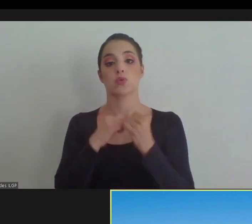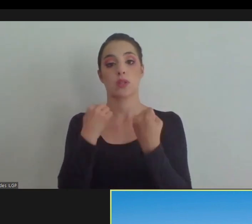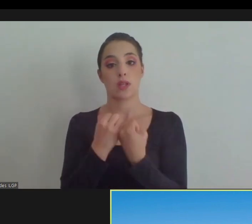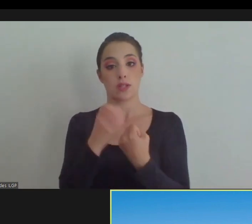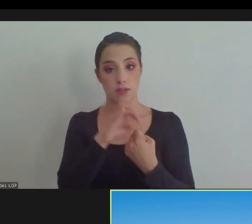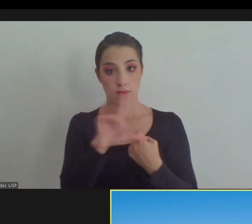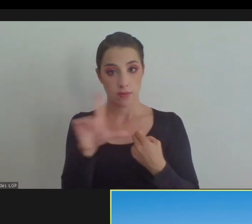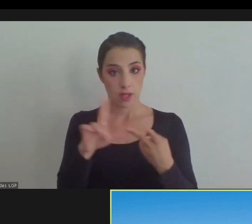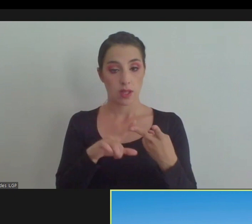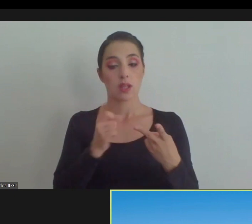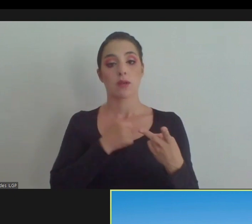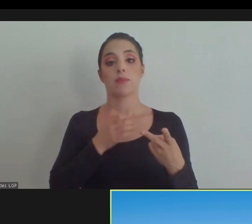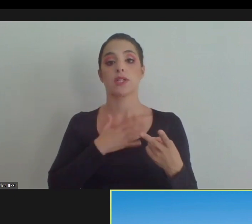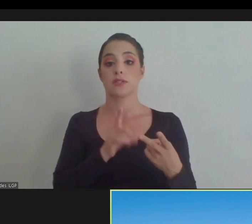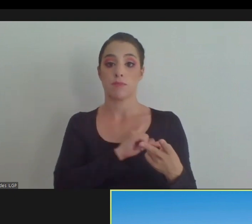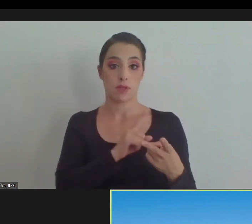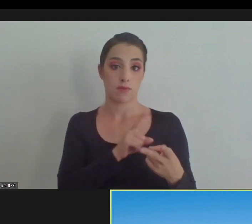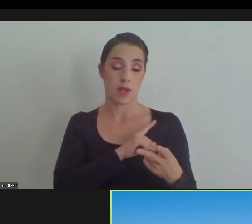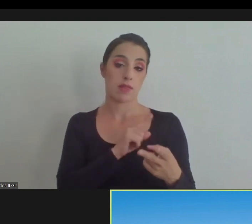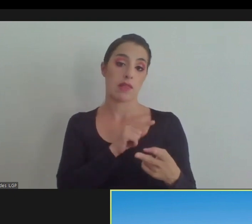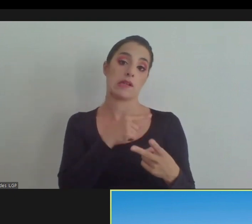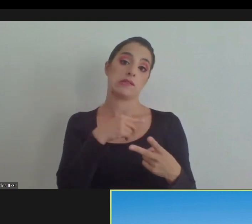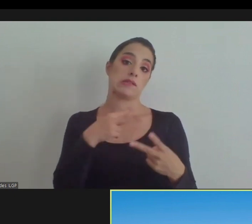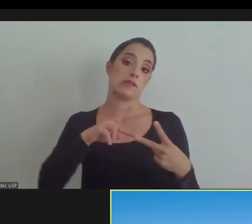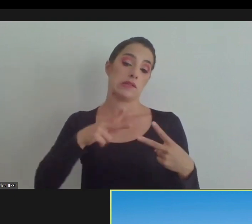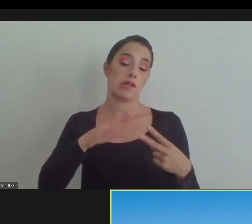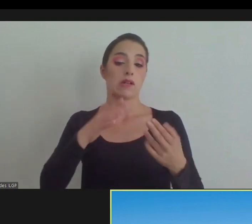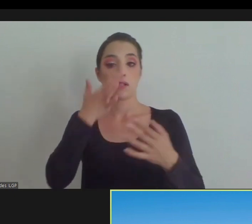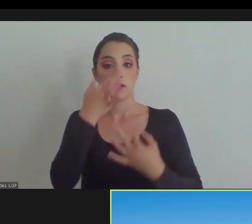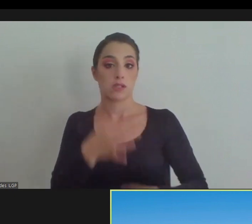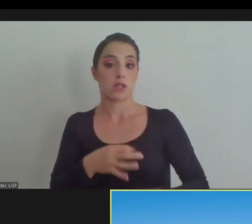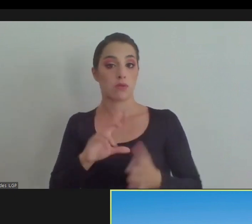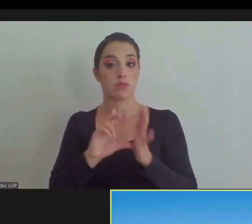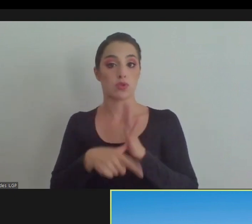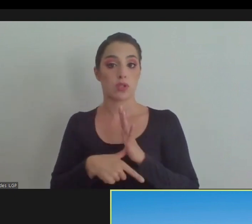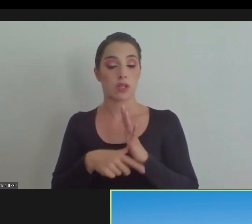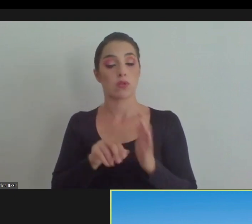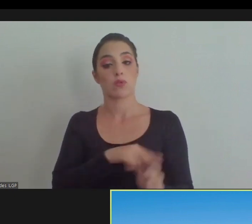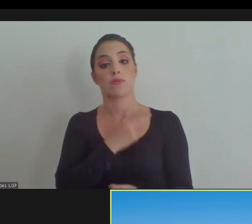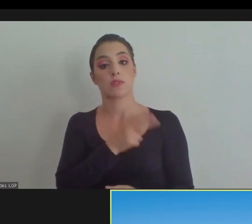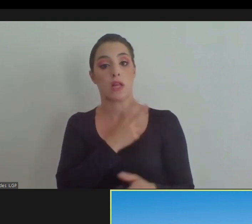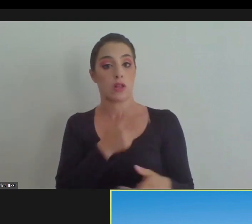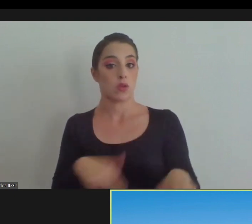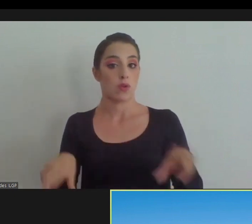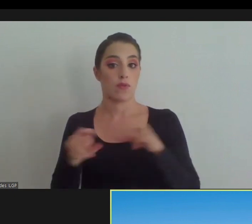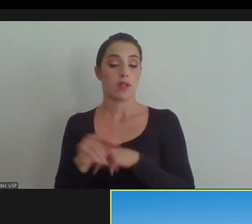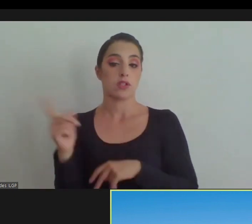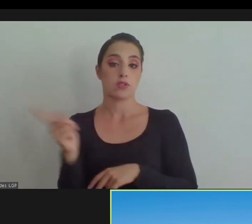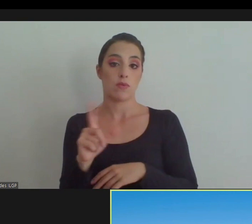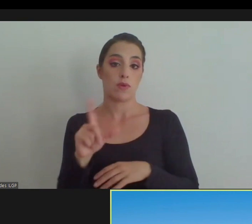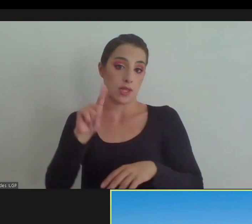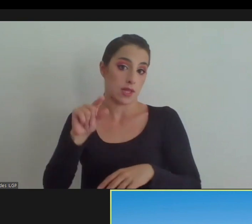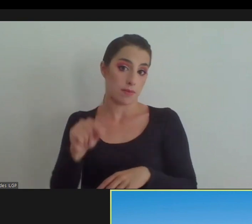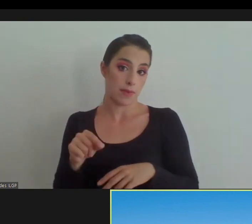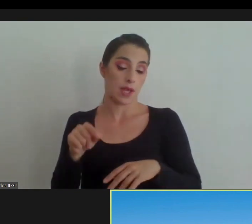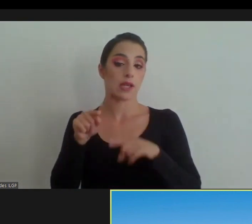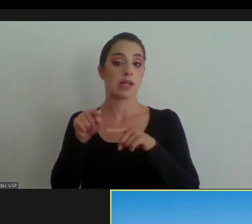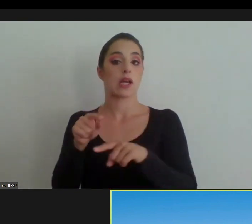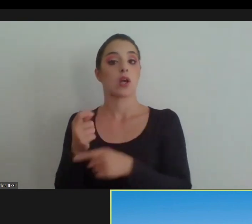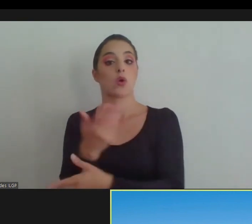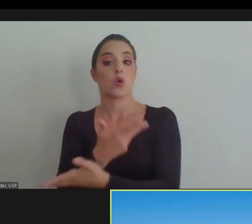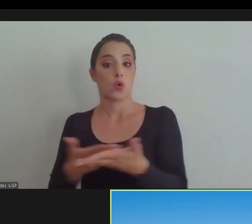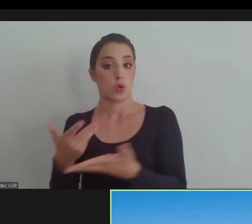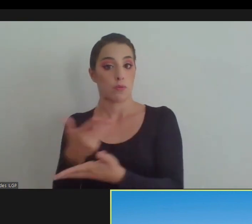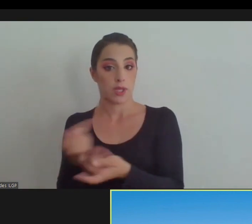com as empresas privadas, que acreditaram no projeto da Universidade Nova de Lisboa e da sua unidade orgânica Faculdade de Economia e Gestão, a